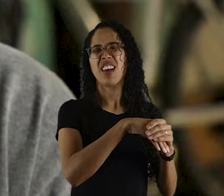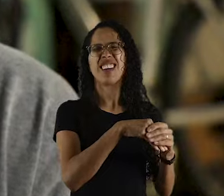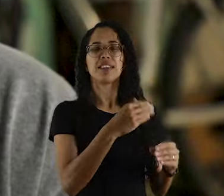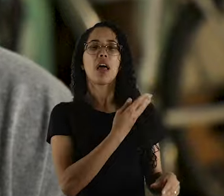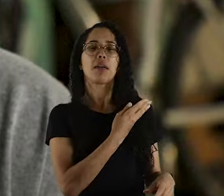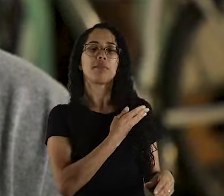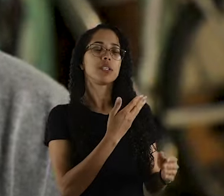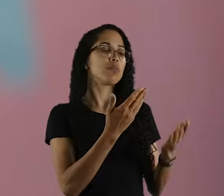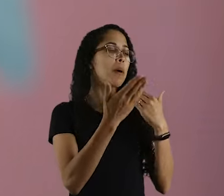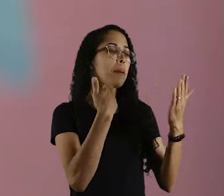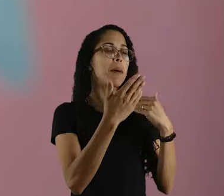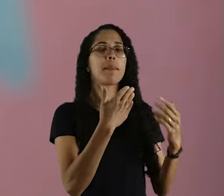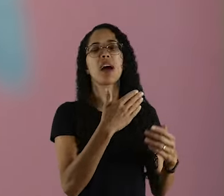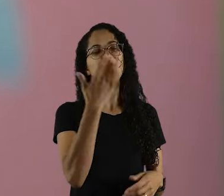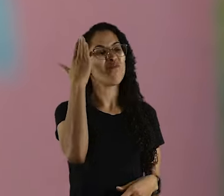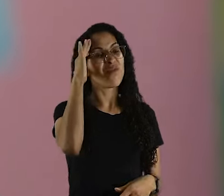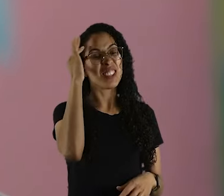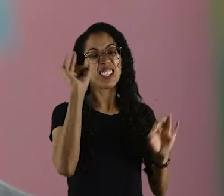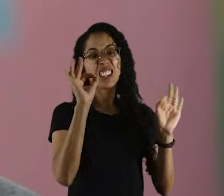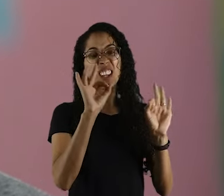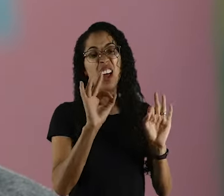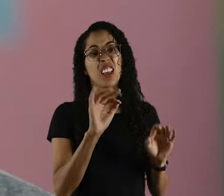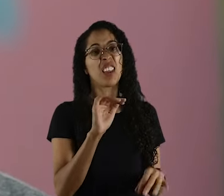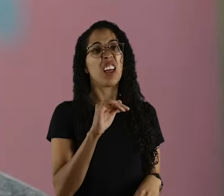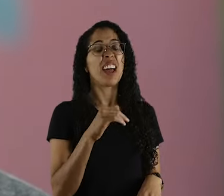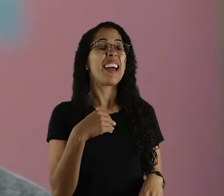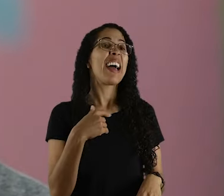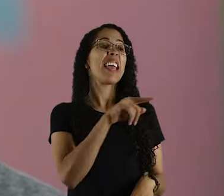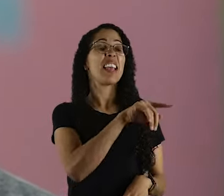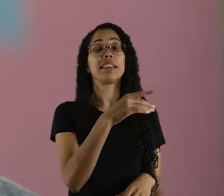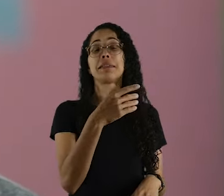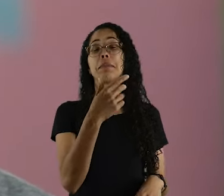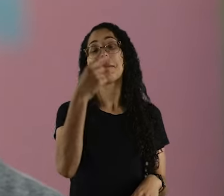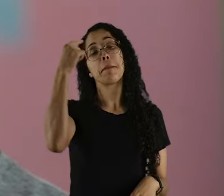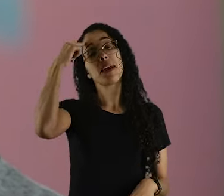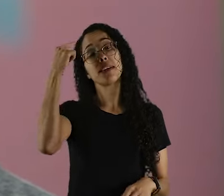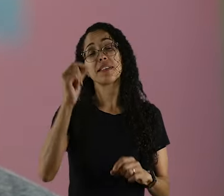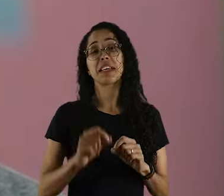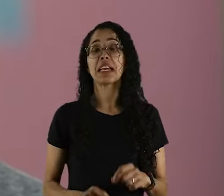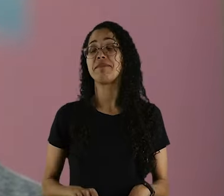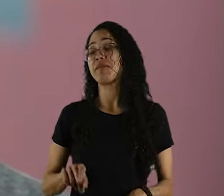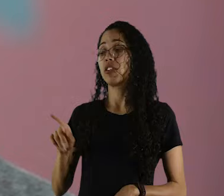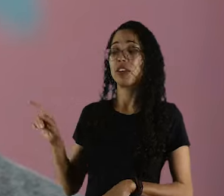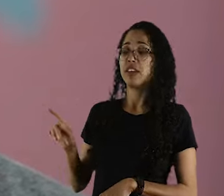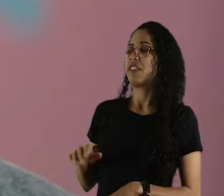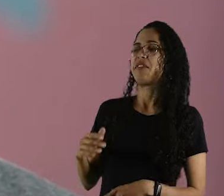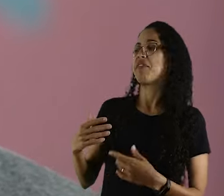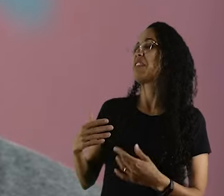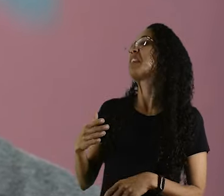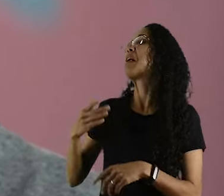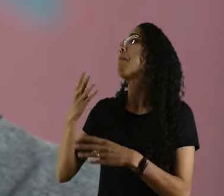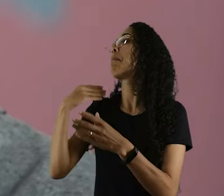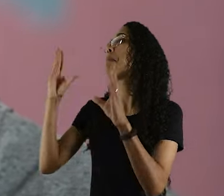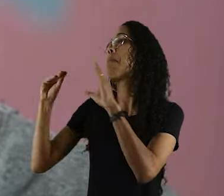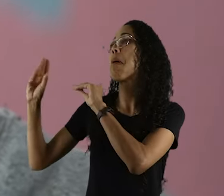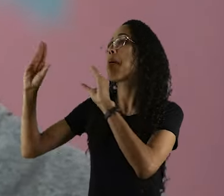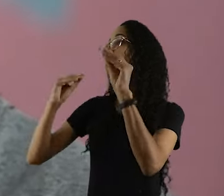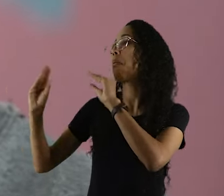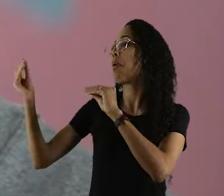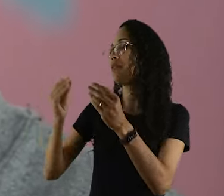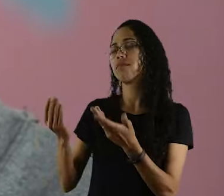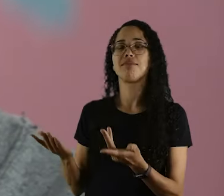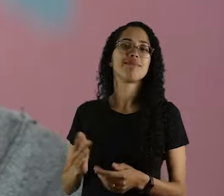entendem, não falam sobre isso, e quando a pessoa começa a falar sobre isso, eles acham que a pessoa é nerd, fala sobre, só sabe falar sobre